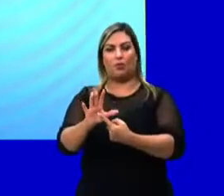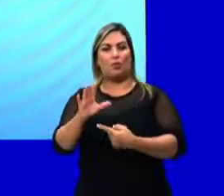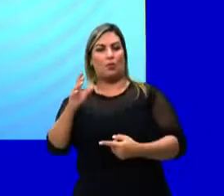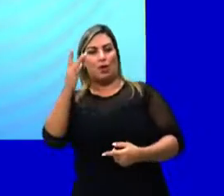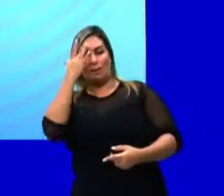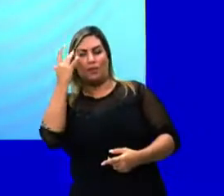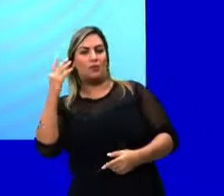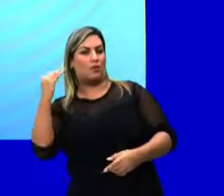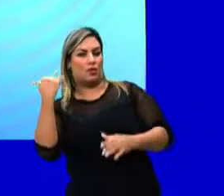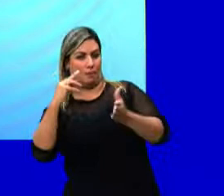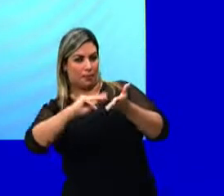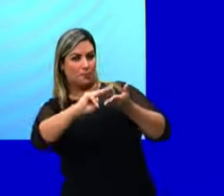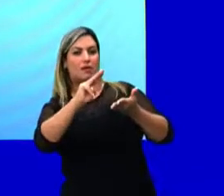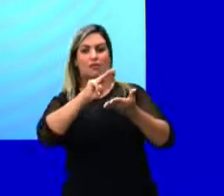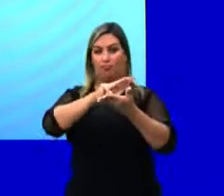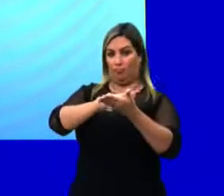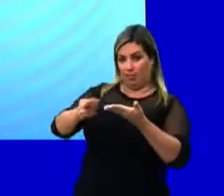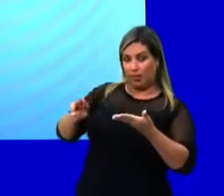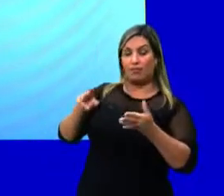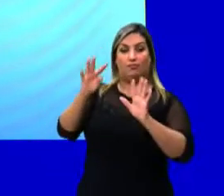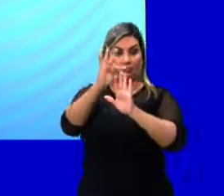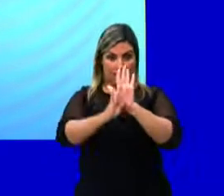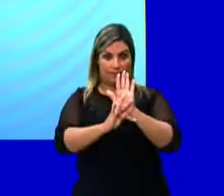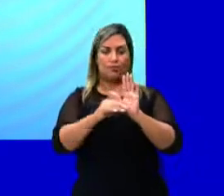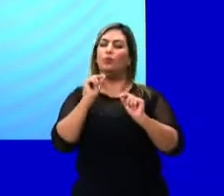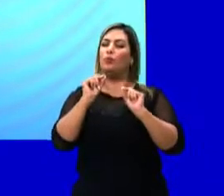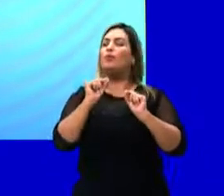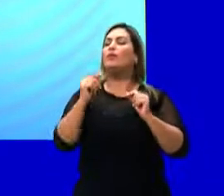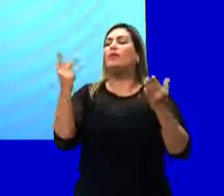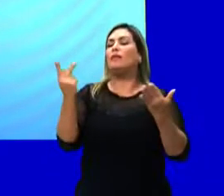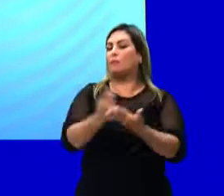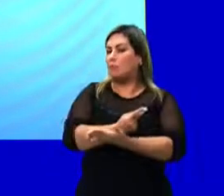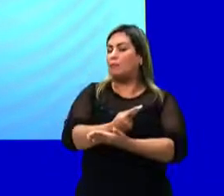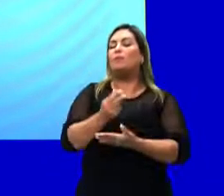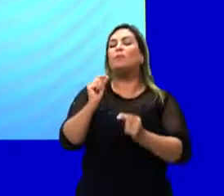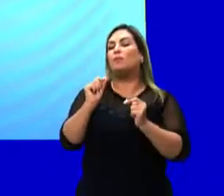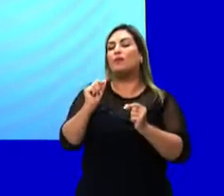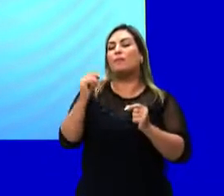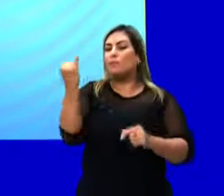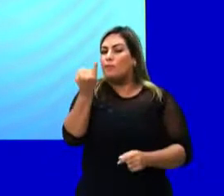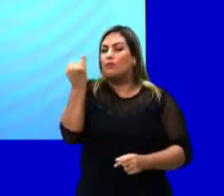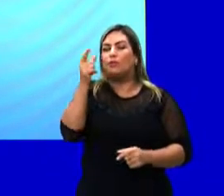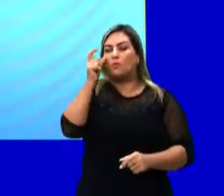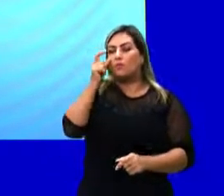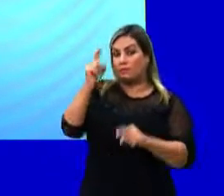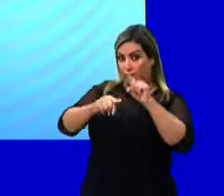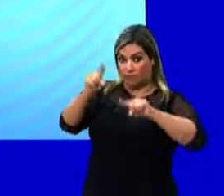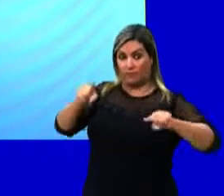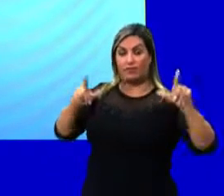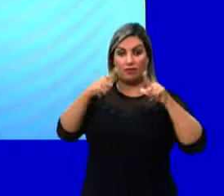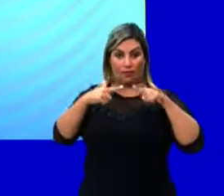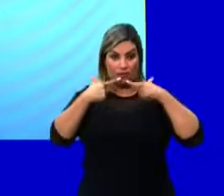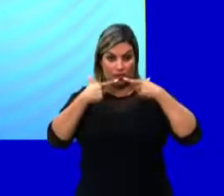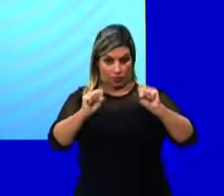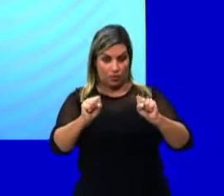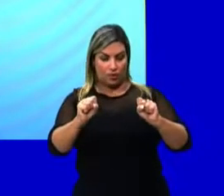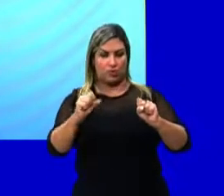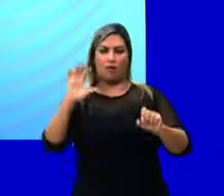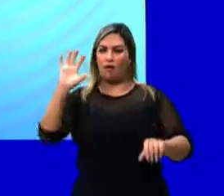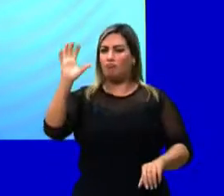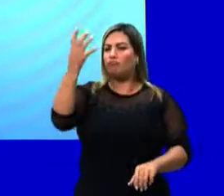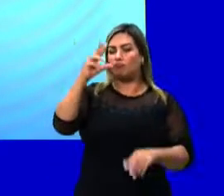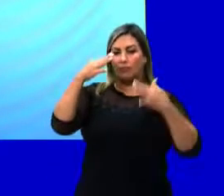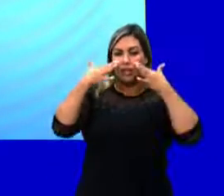e o interlocutor em um determinado texto. O que é importante nós observarmos sobre a variação linguística? É um